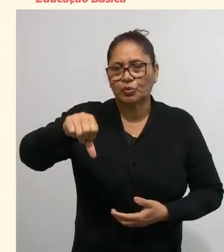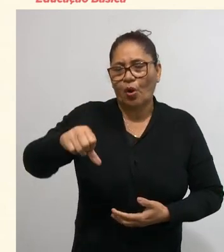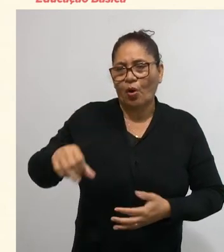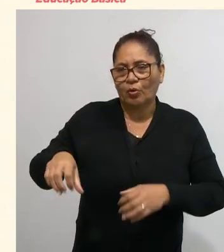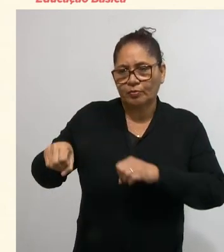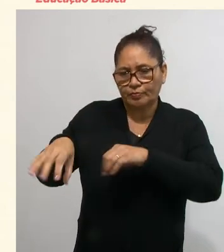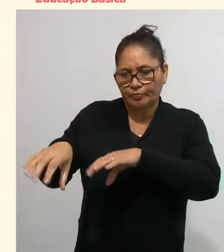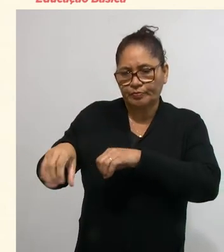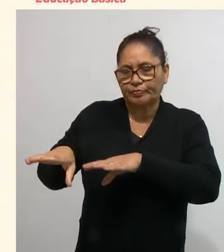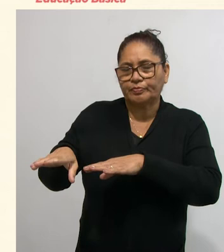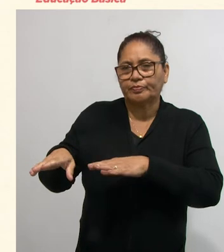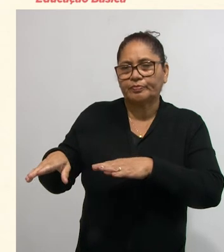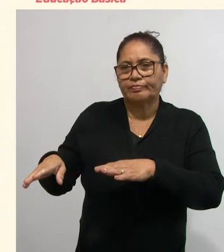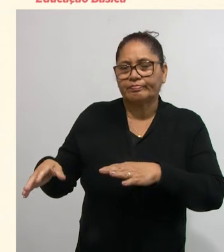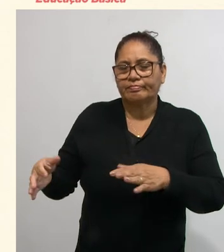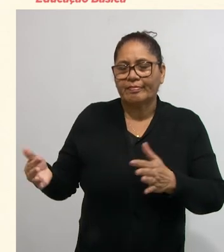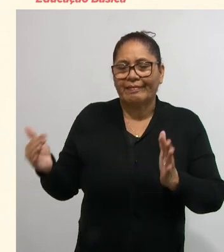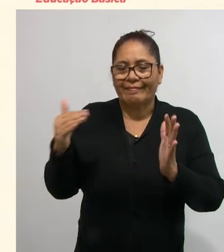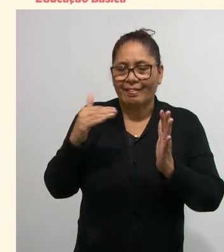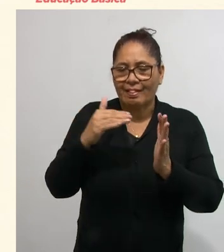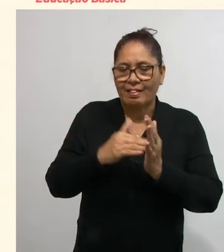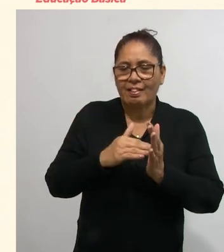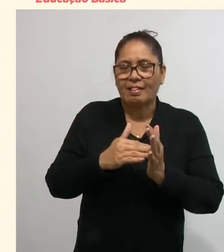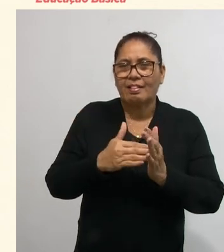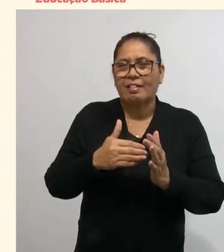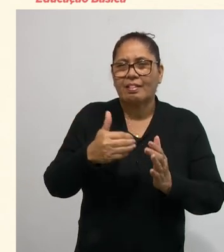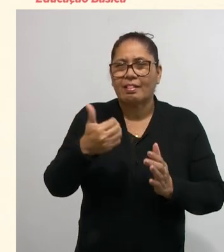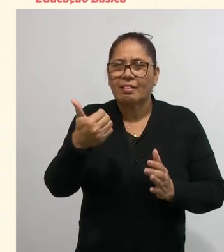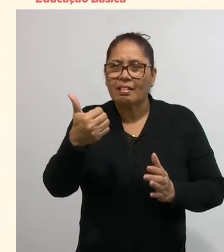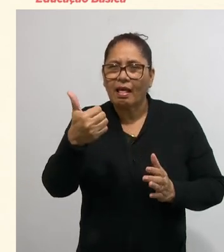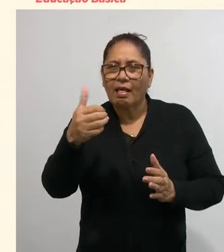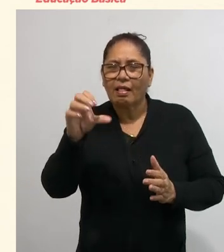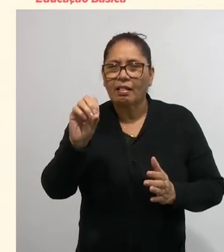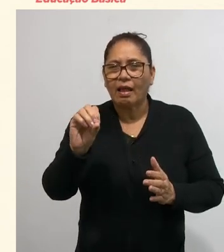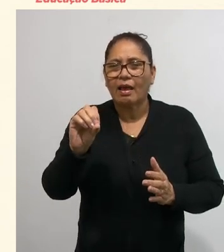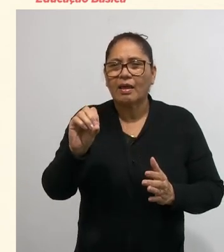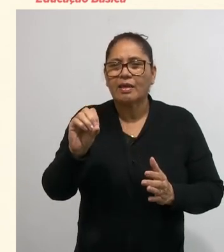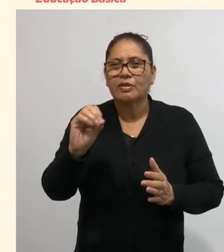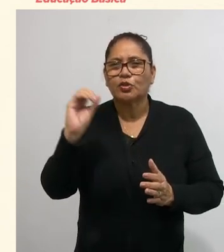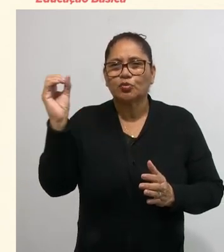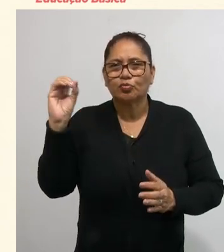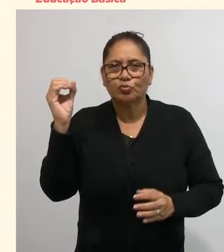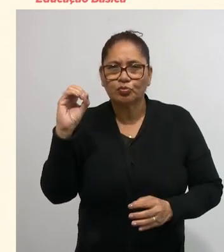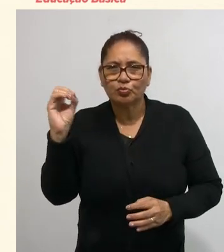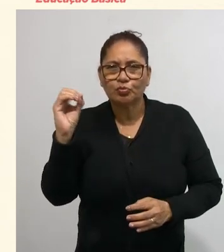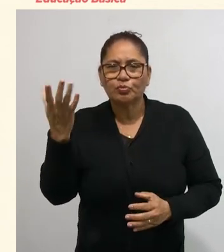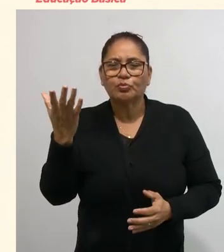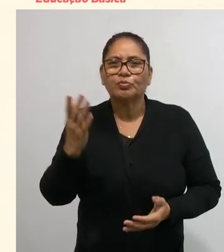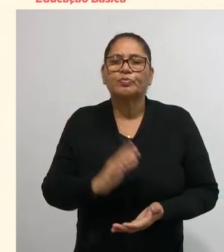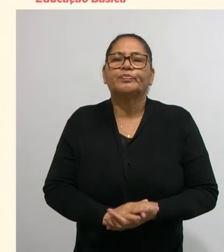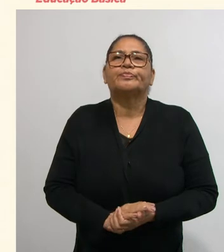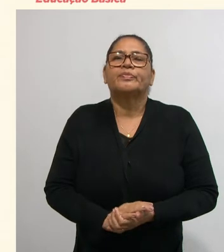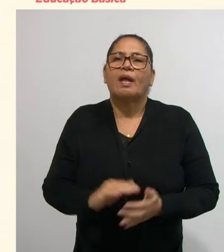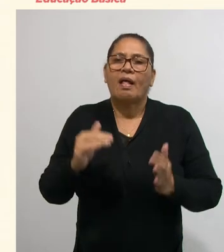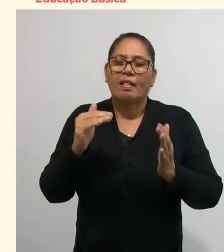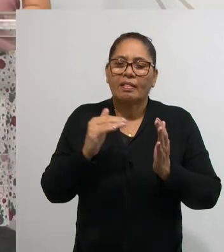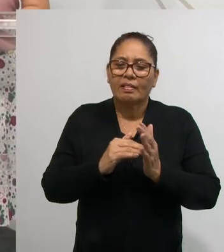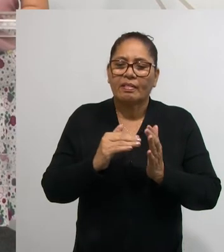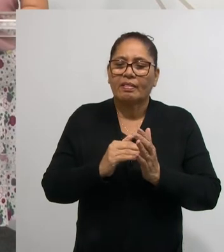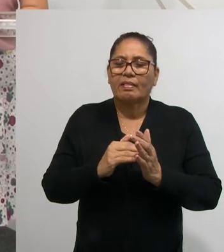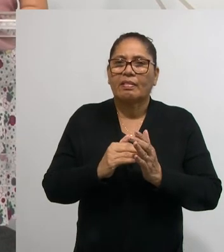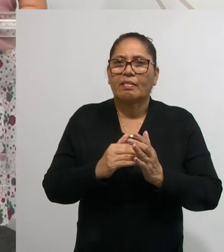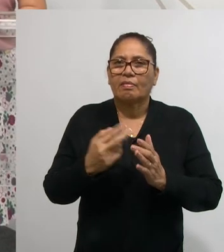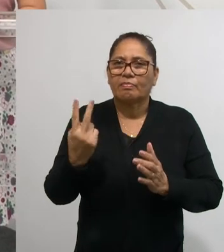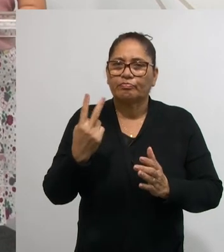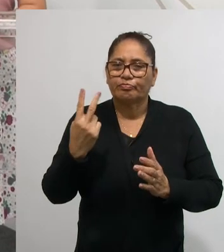e finaliza no dia dez do 10 então a gente tem esse período pontual para que a gente consiga desenvolver